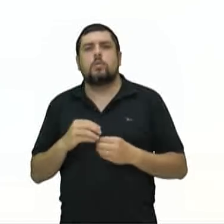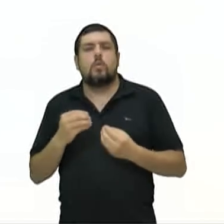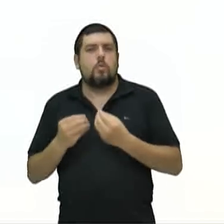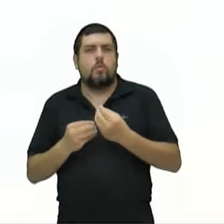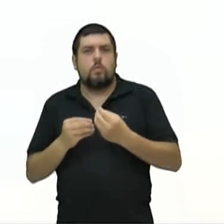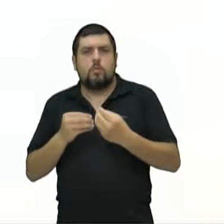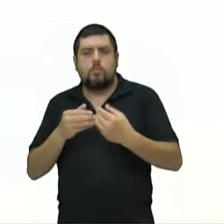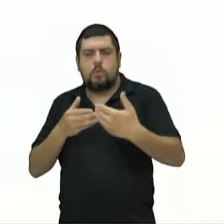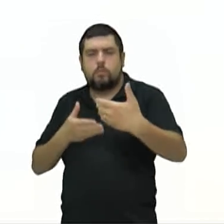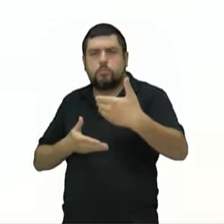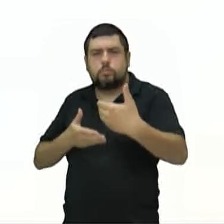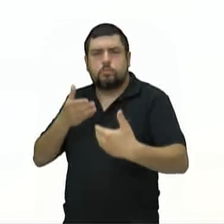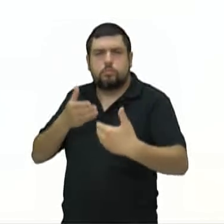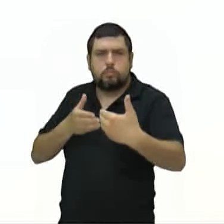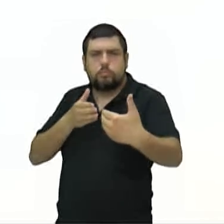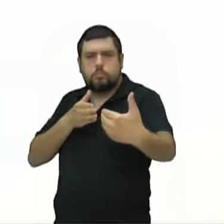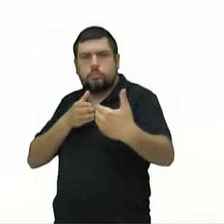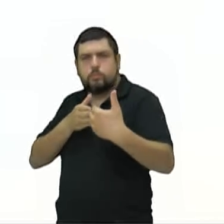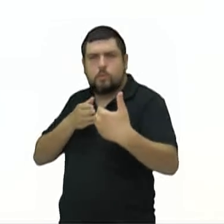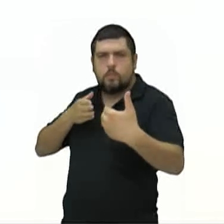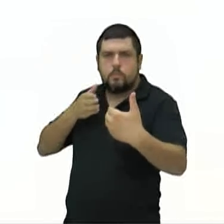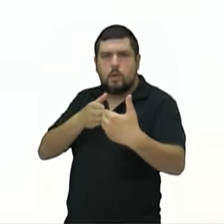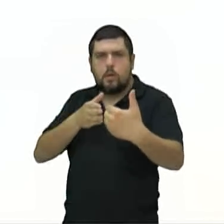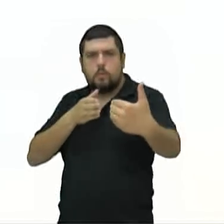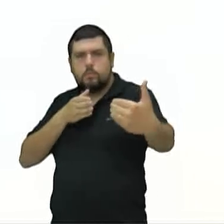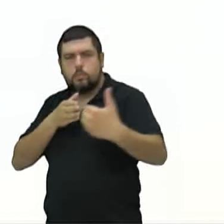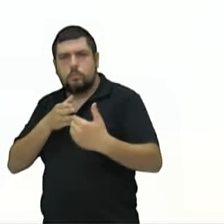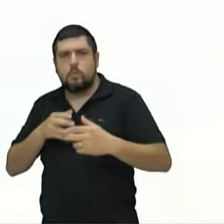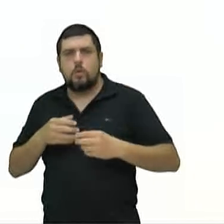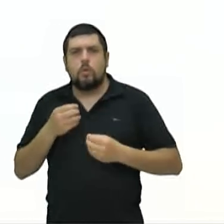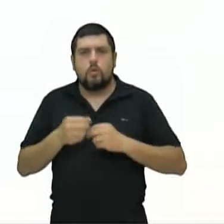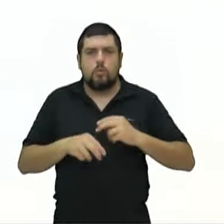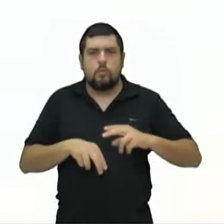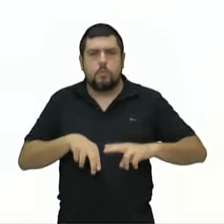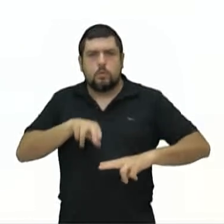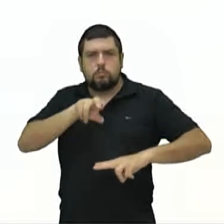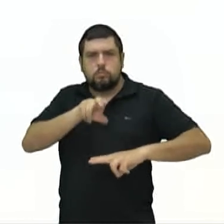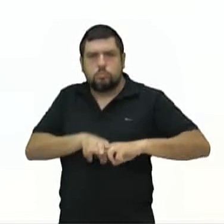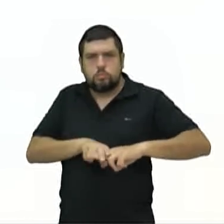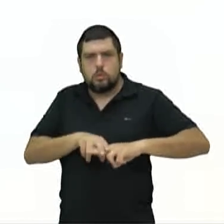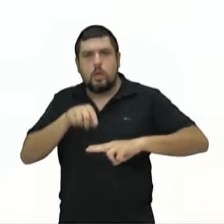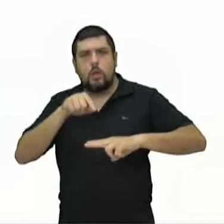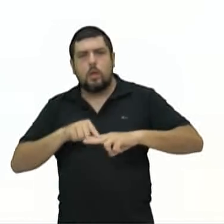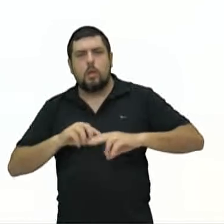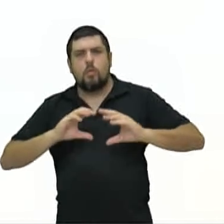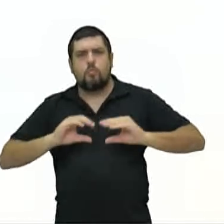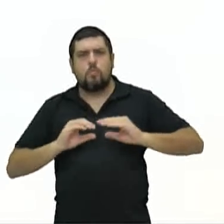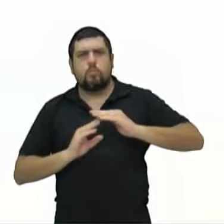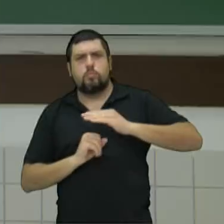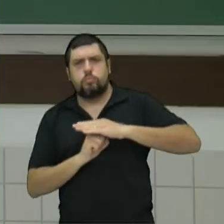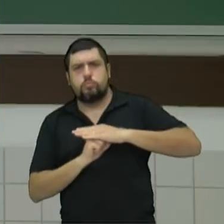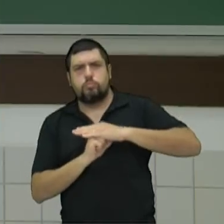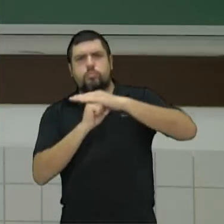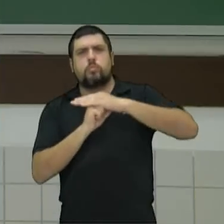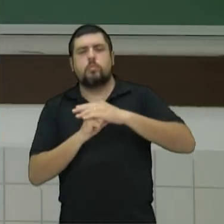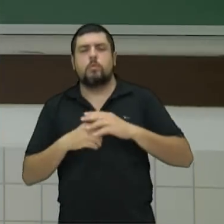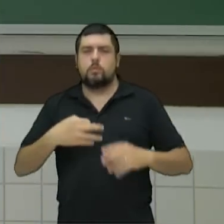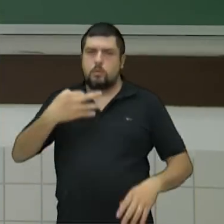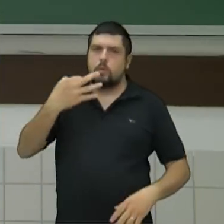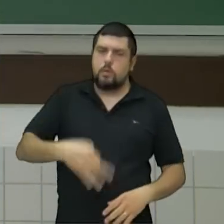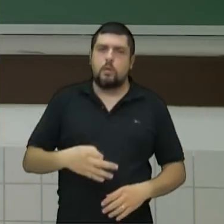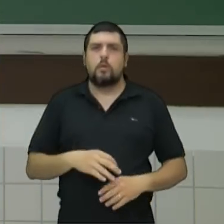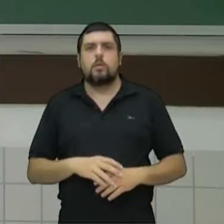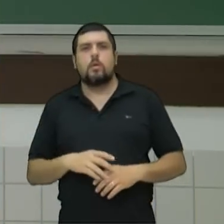eles ali. Certo? Então ele fala o seguinte: sentados numa cadeira, empurramos o assento para baixo. Reação, o assento empurra para cima. Certo?